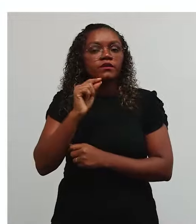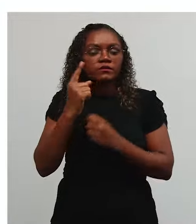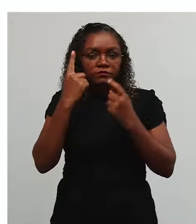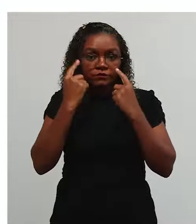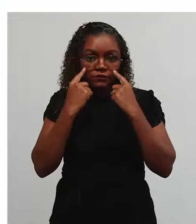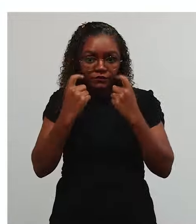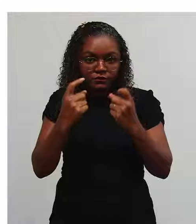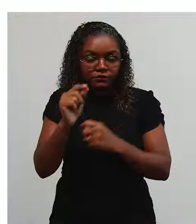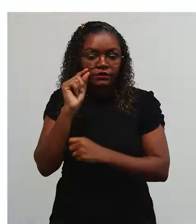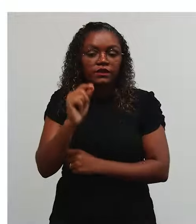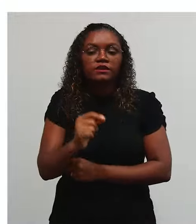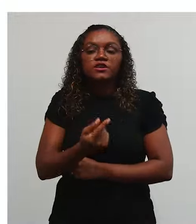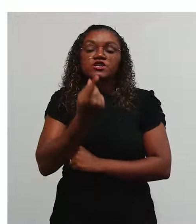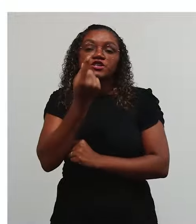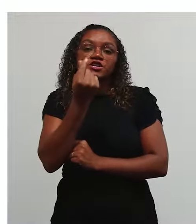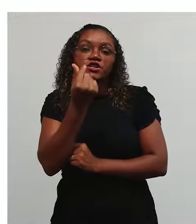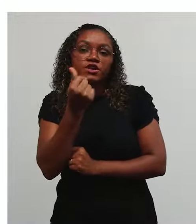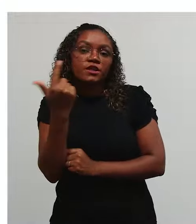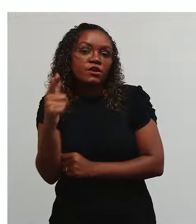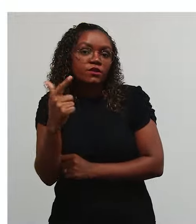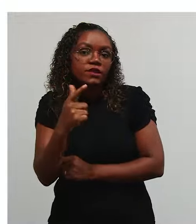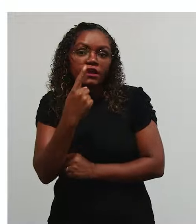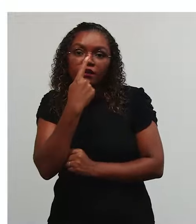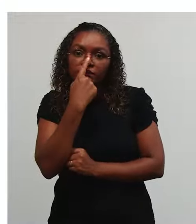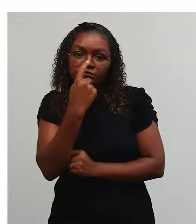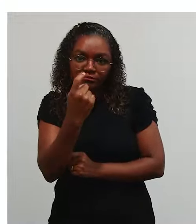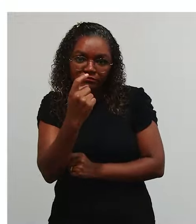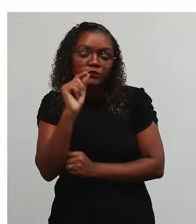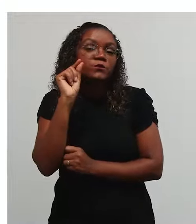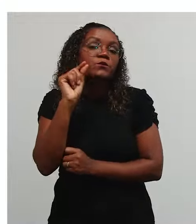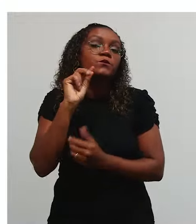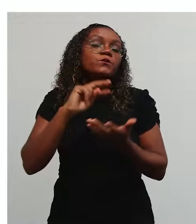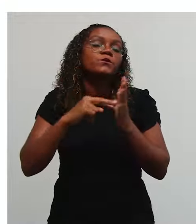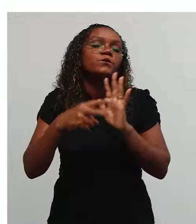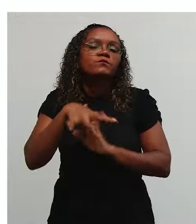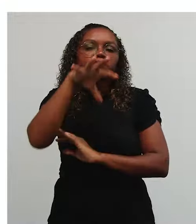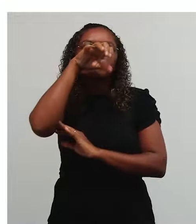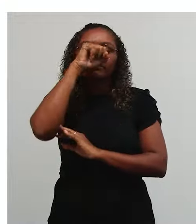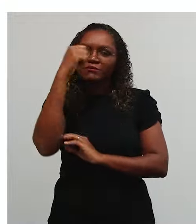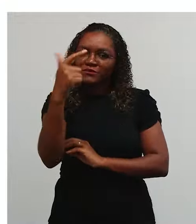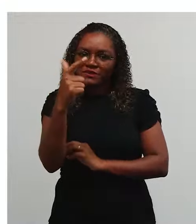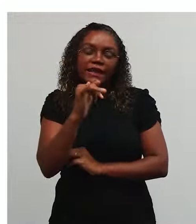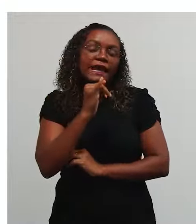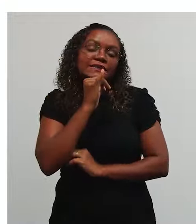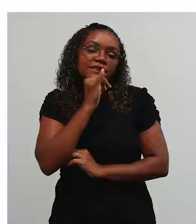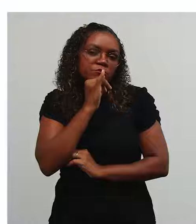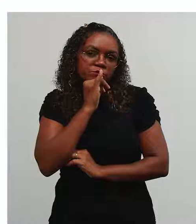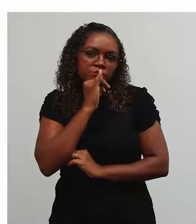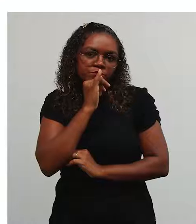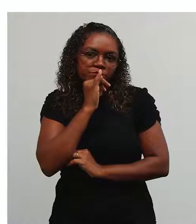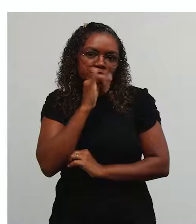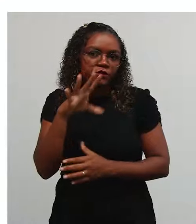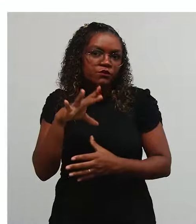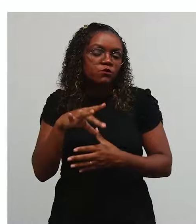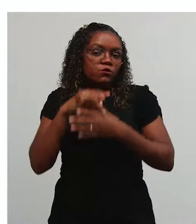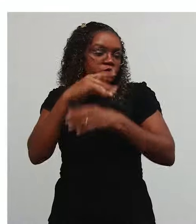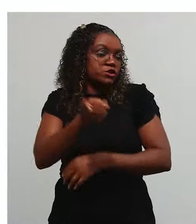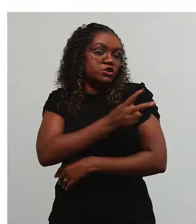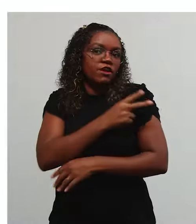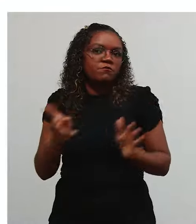interessante que é o princípio que fala que dinheiro não tem cheiro então vocês pensem num num no chefe de uma organização